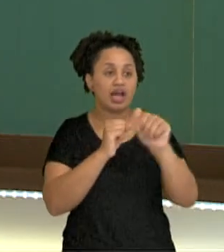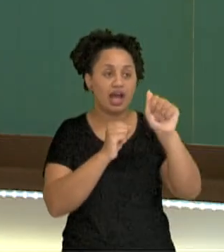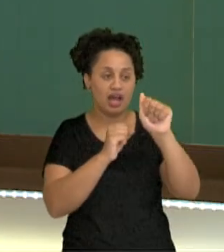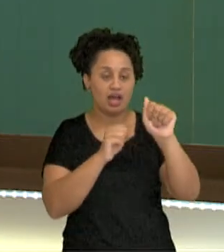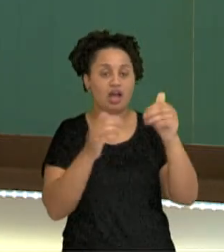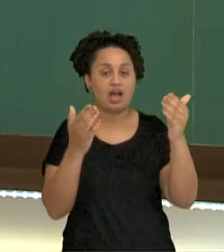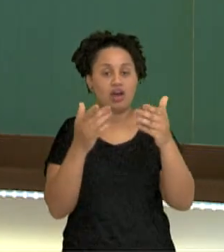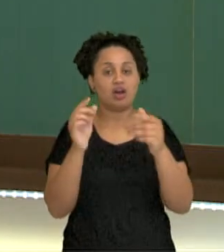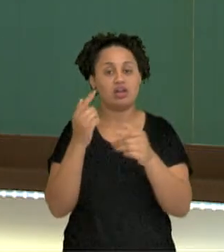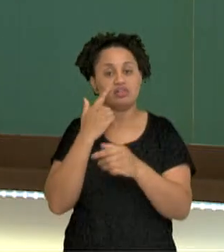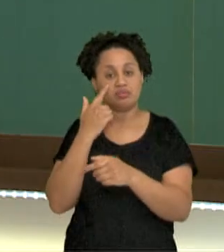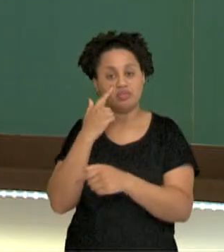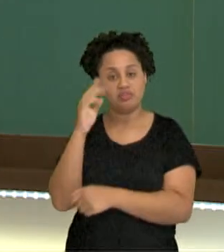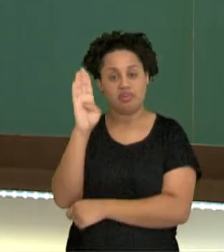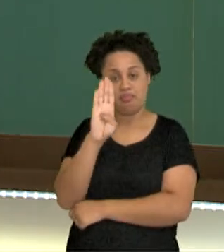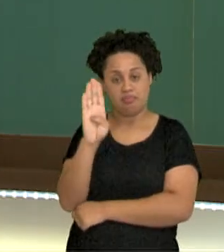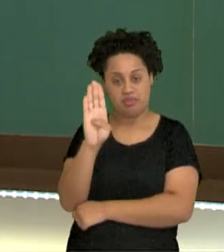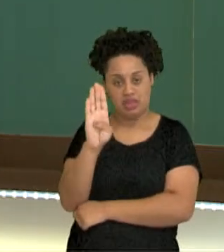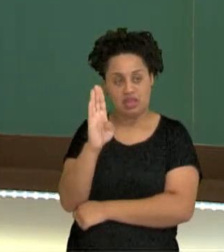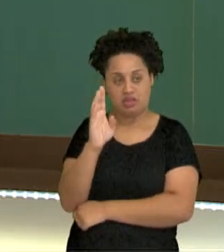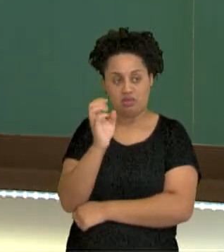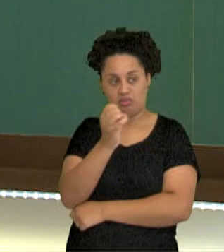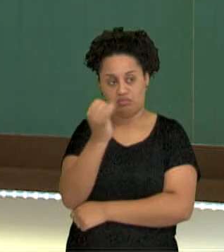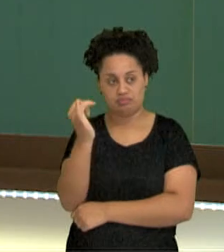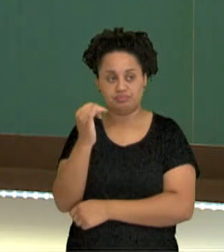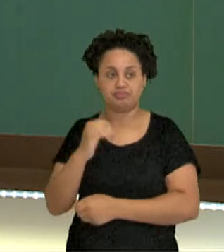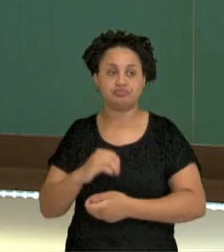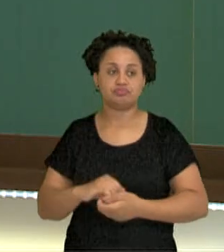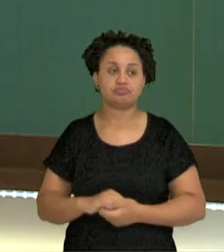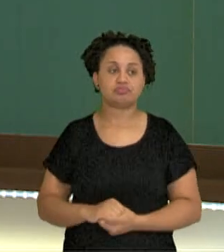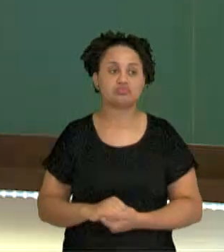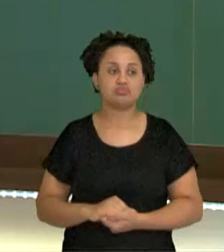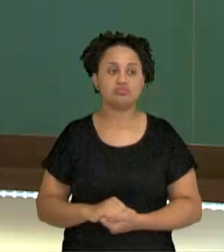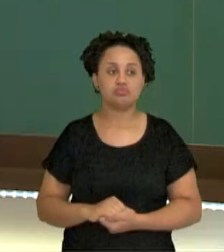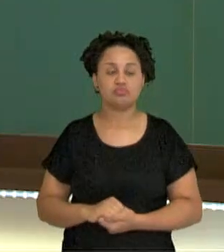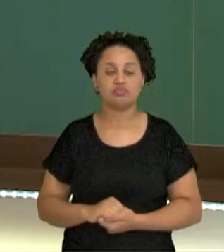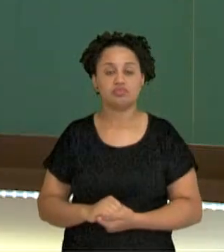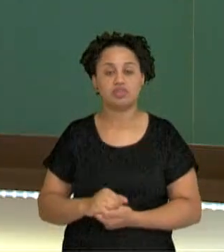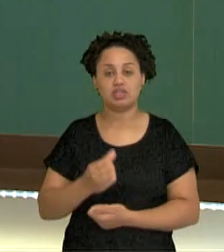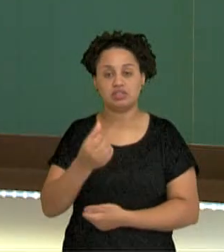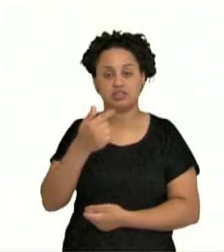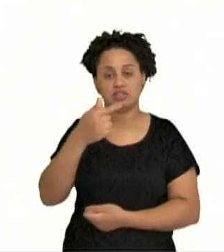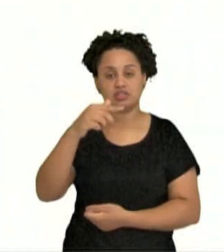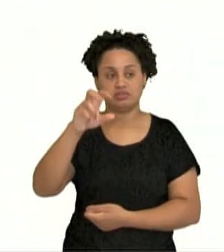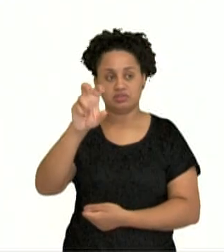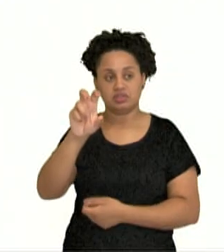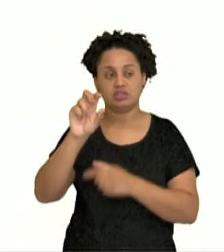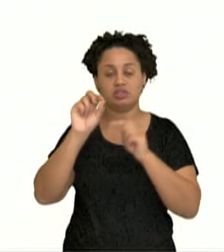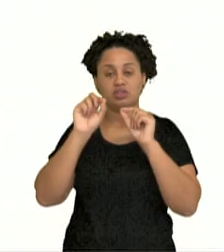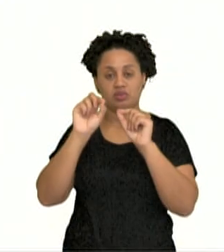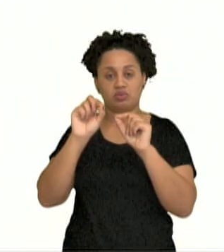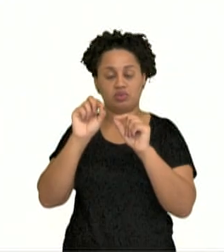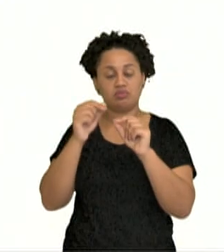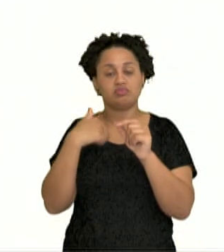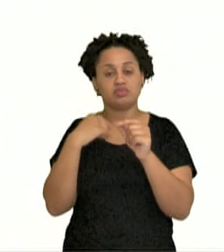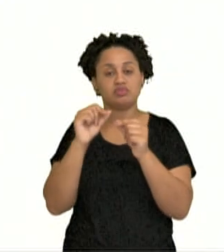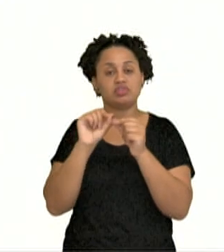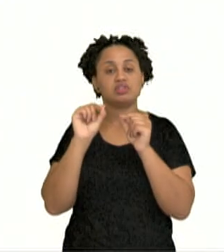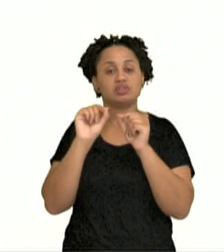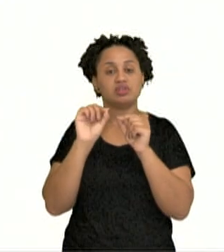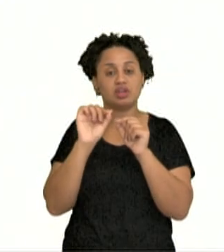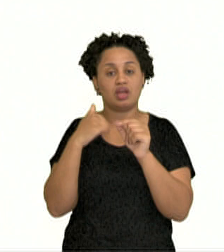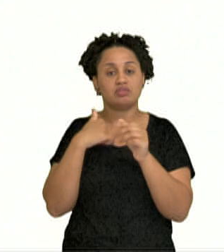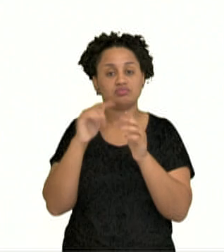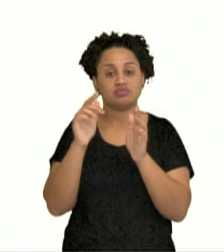agora eu vou para o cálculo do valor de B. Então, B eu tenho 675 graus, que eu vou fazer o quê?